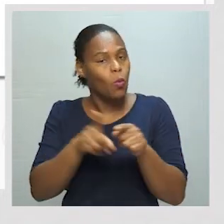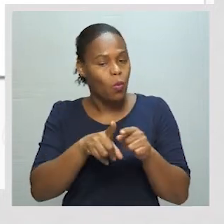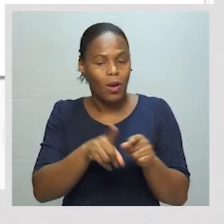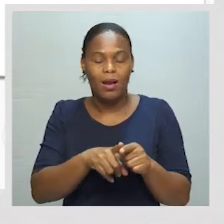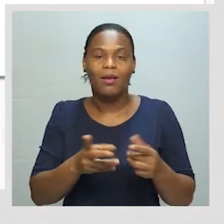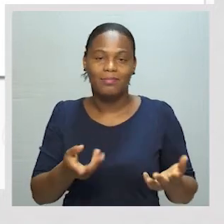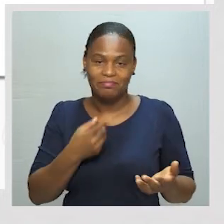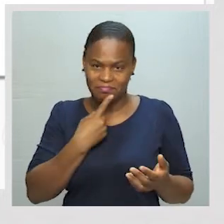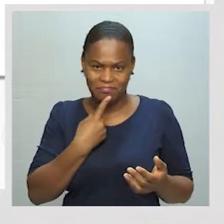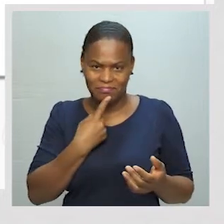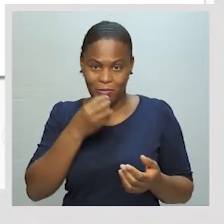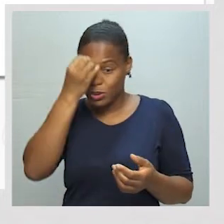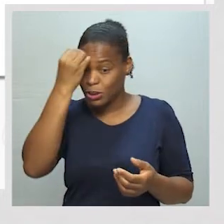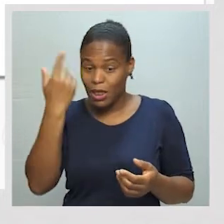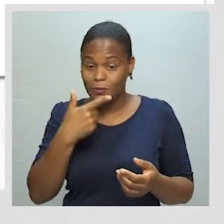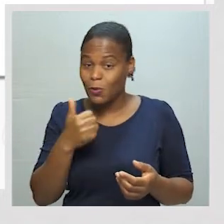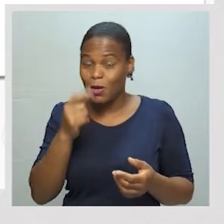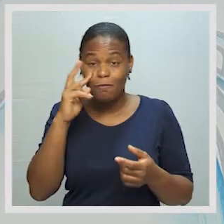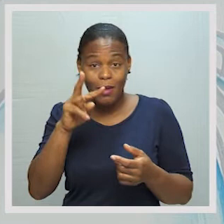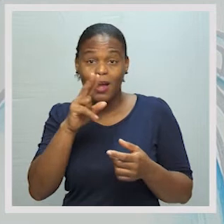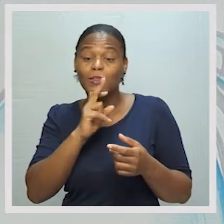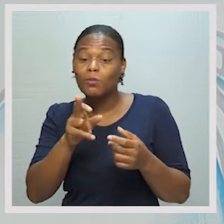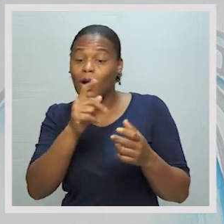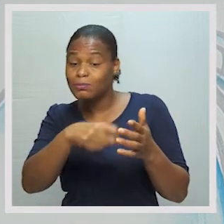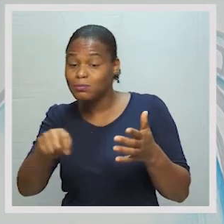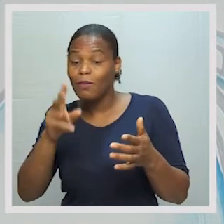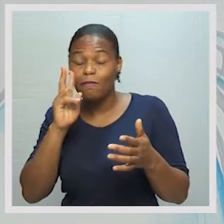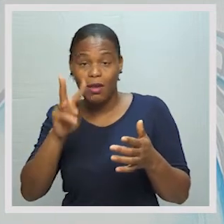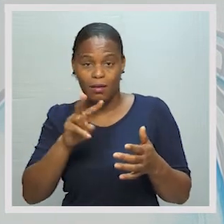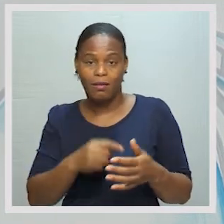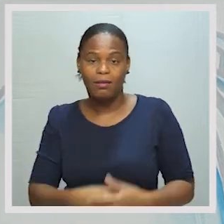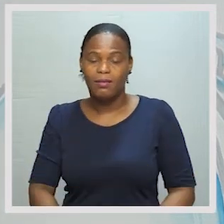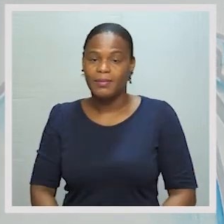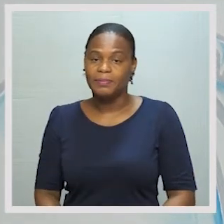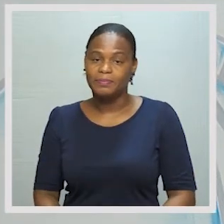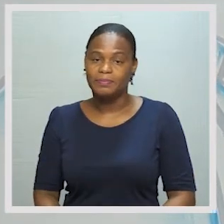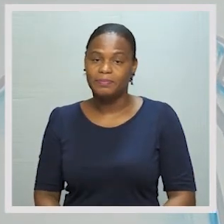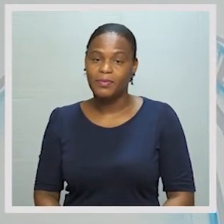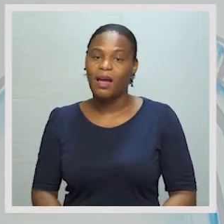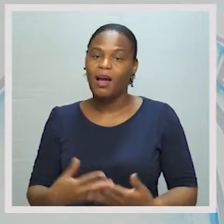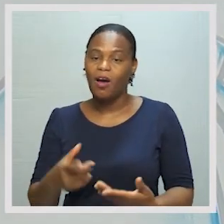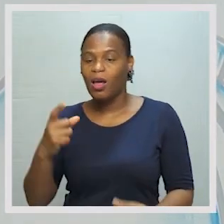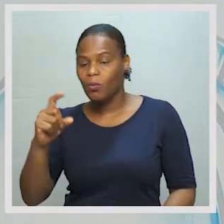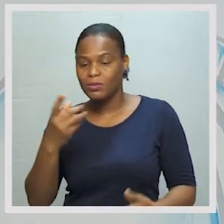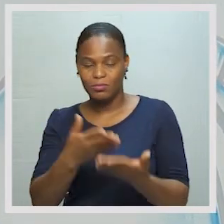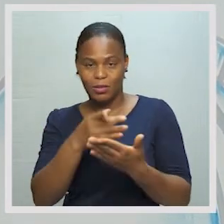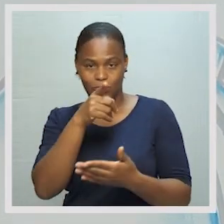literal. Vocês não vão esquecer isto. Certo? Então, agora eu vou dar-vos uma